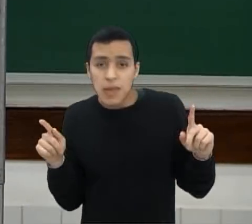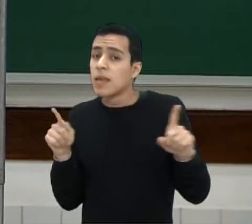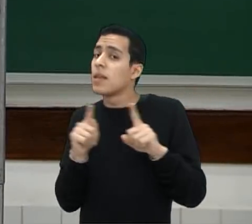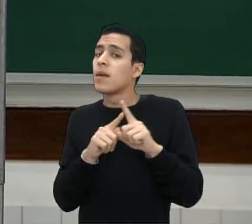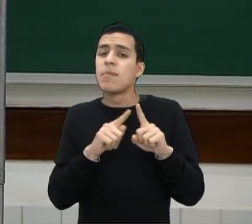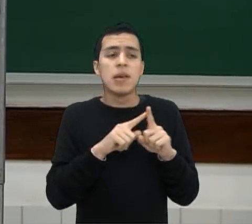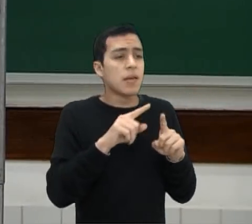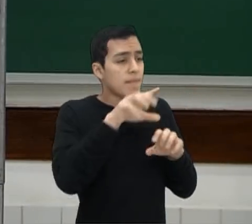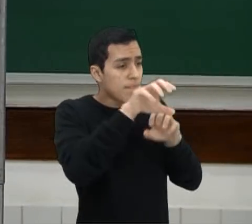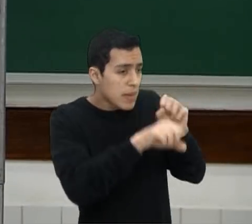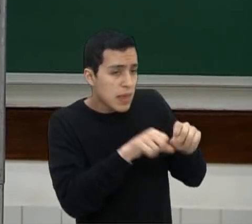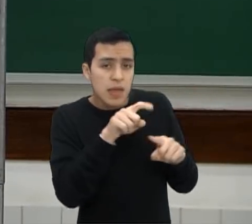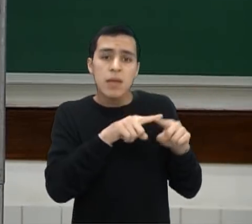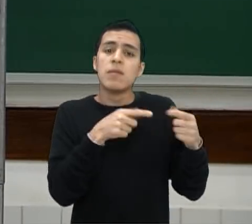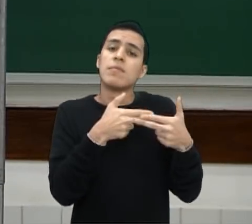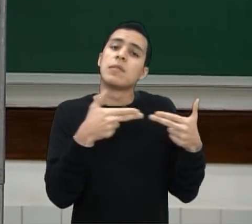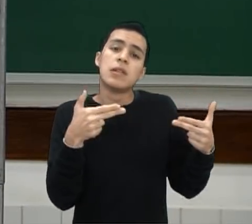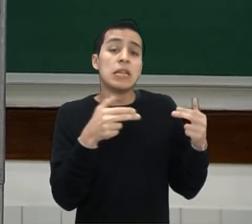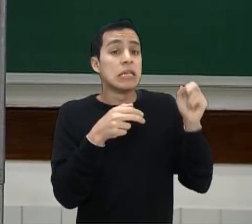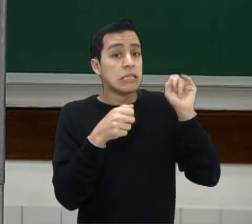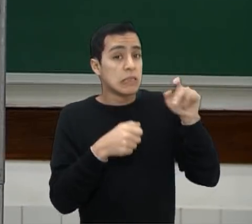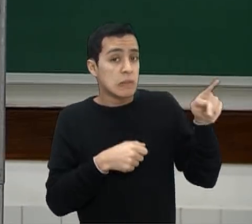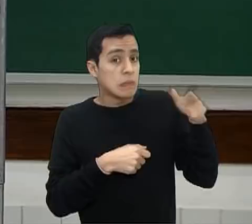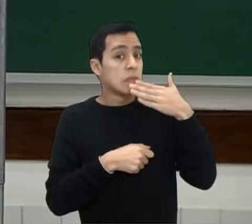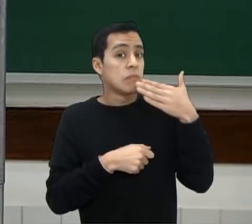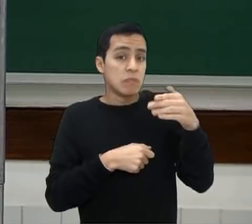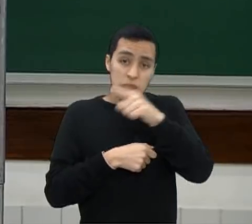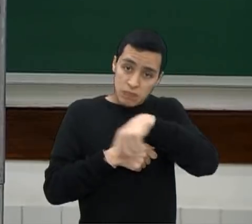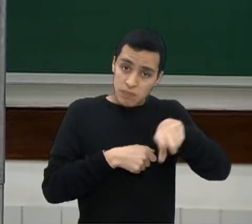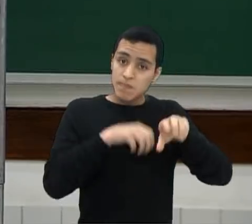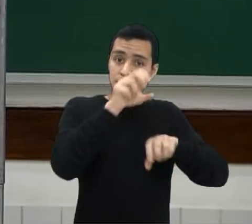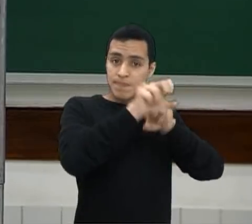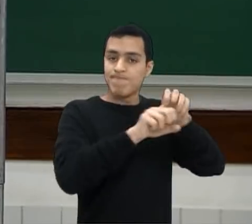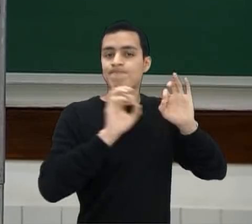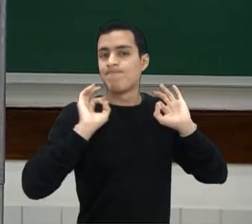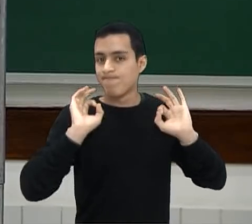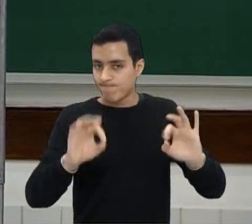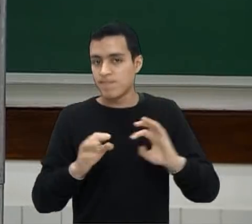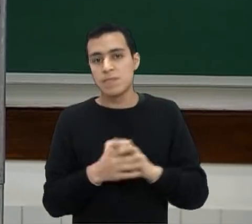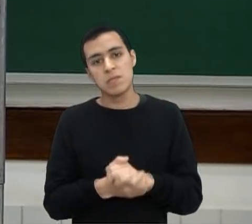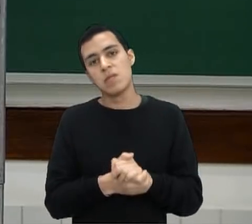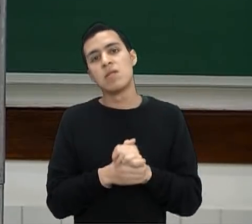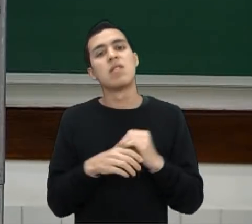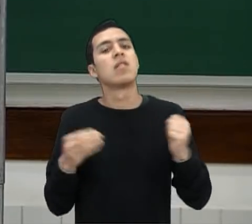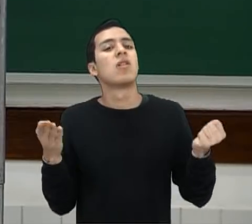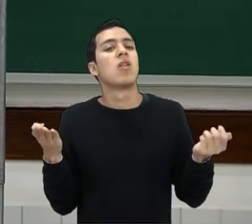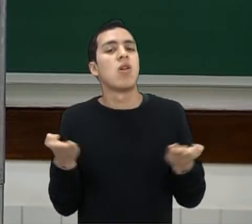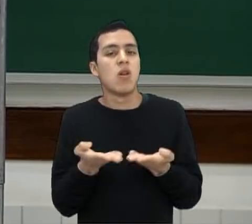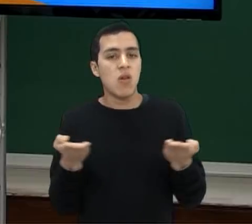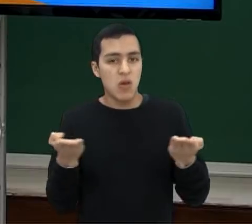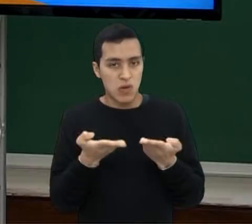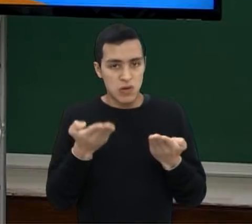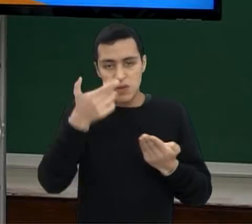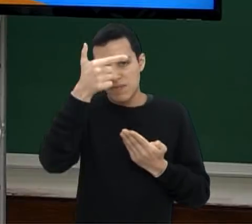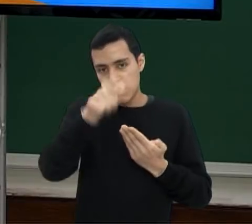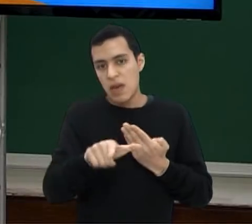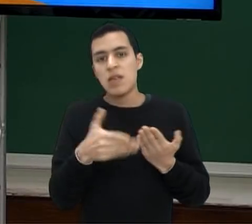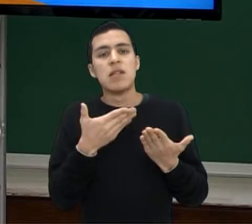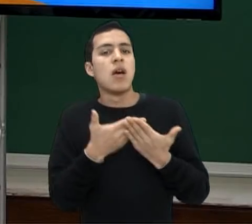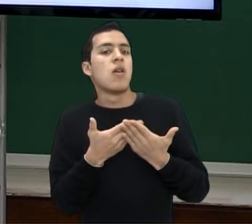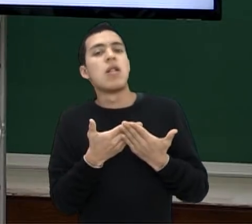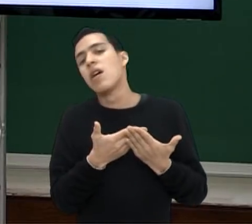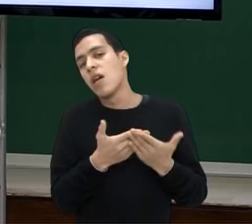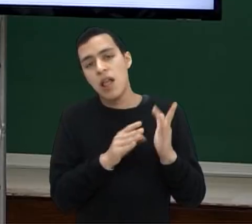pegar materiais caso os professores tenham solicitado, certo? Vamos hoje fazer mais uma aula